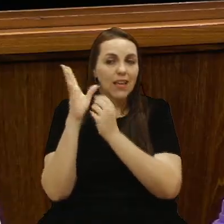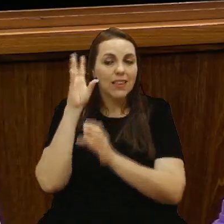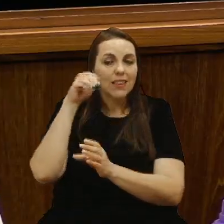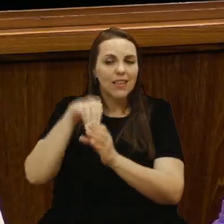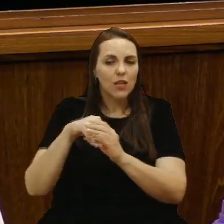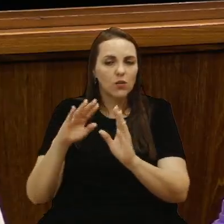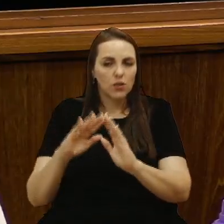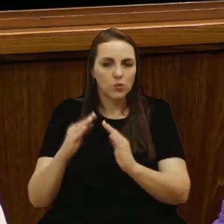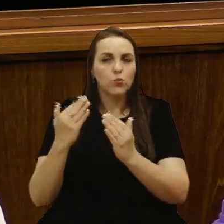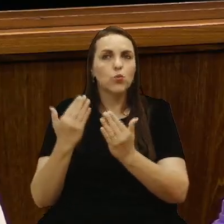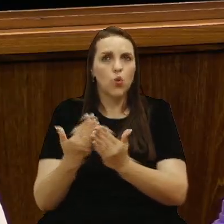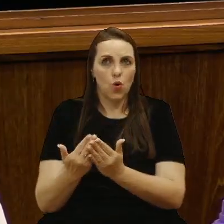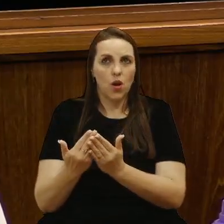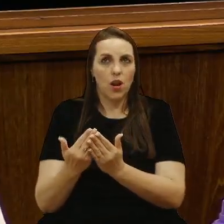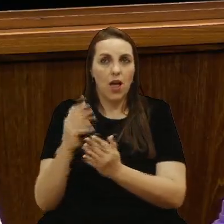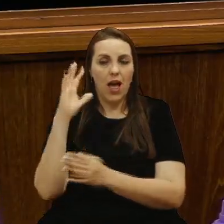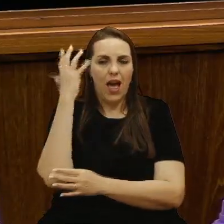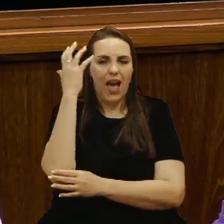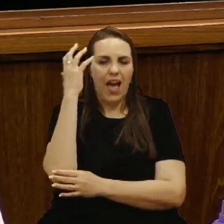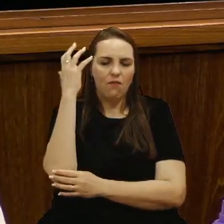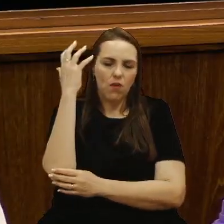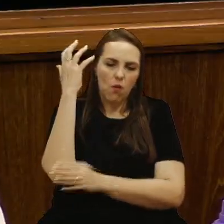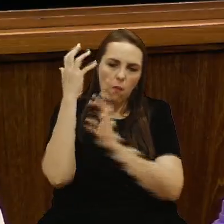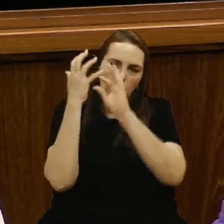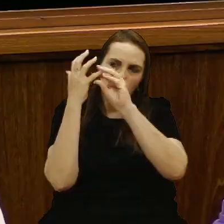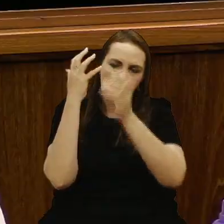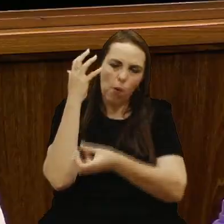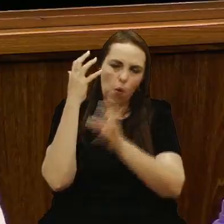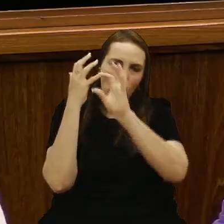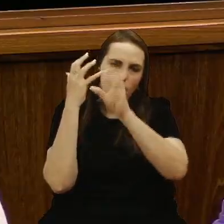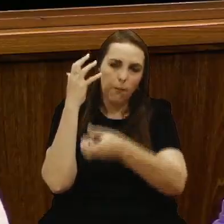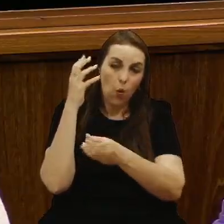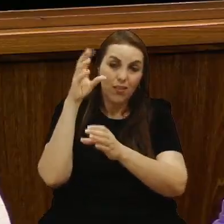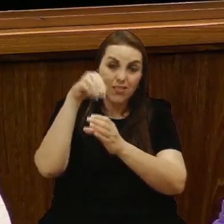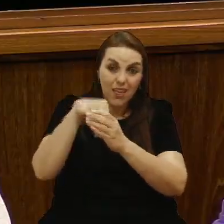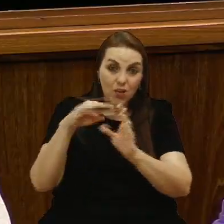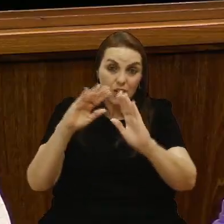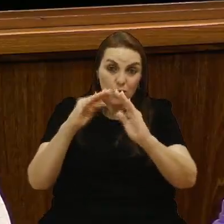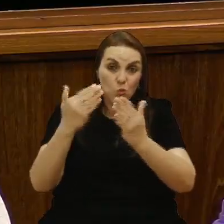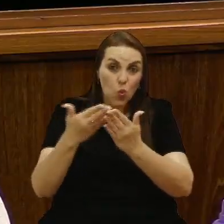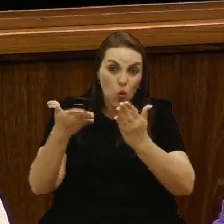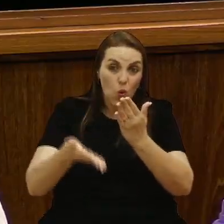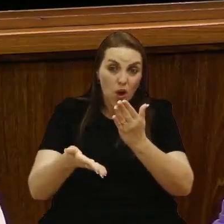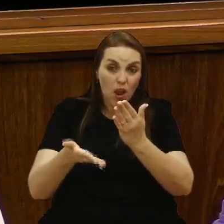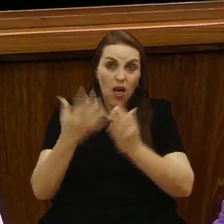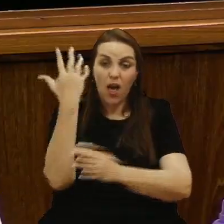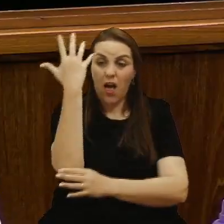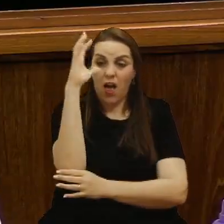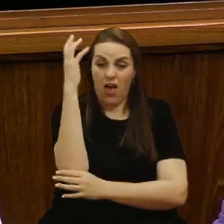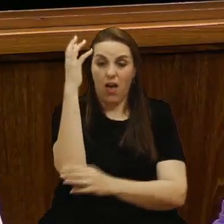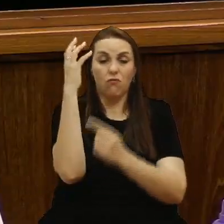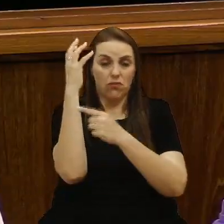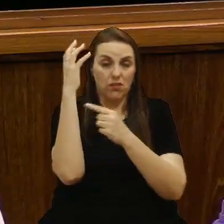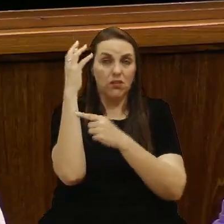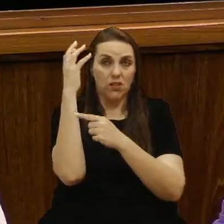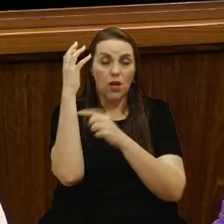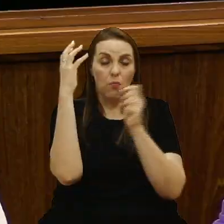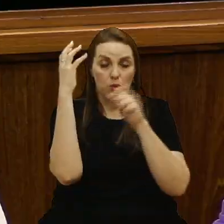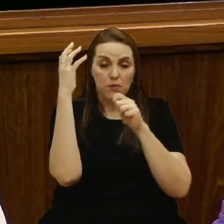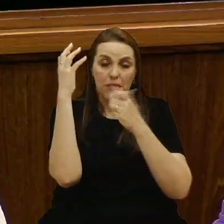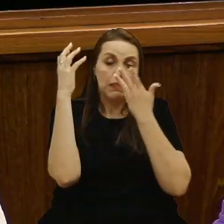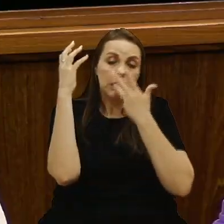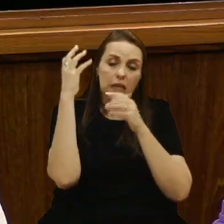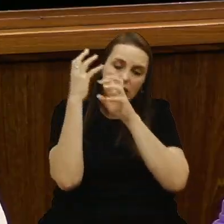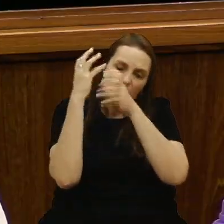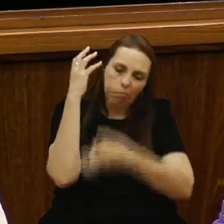escola. A árvore está caindo galhos na escola, gente. A árvore é no pátio, pode cair em cima das crianças,